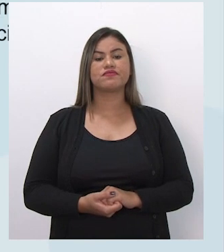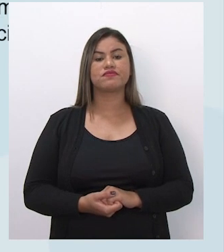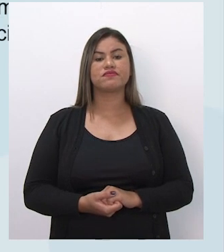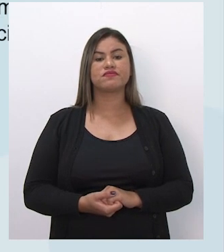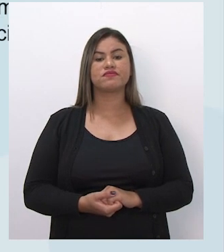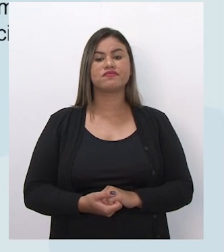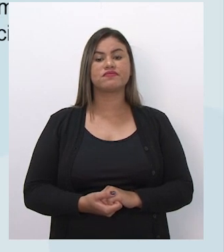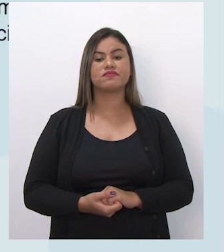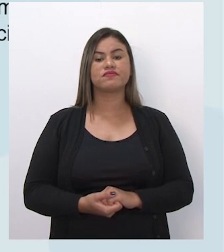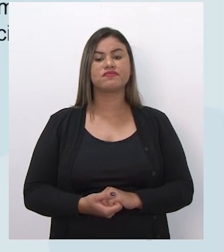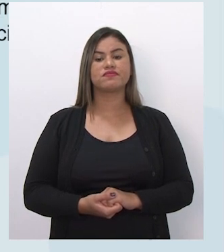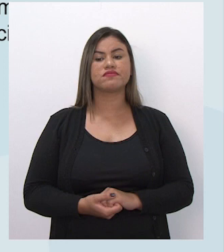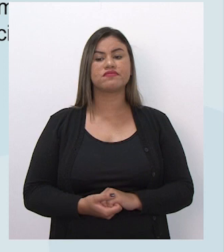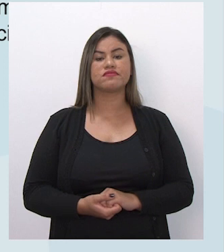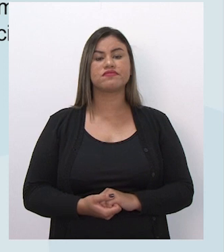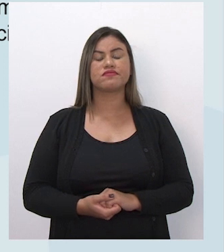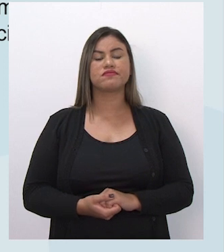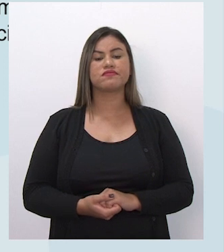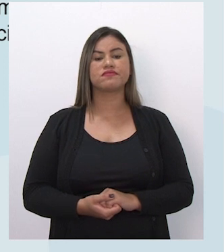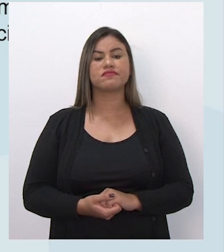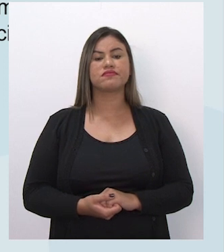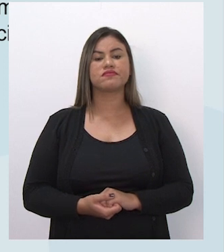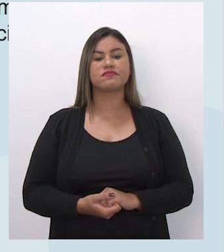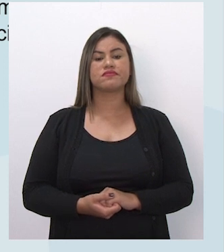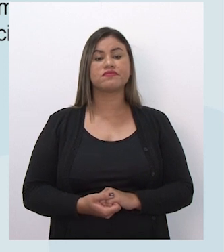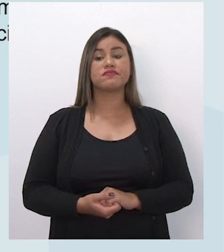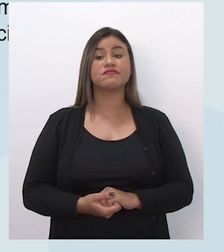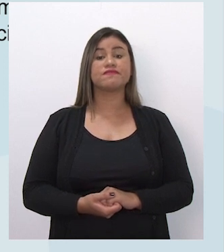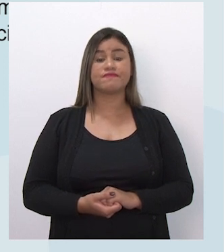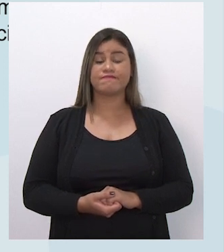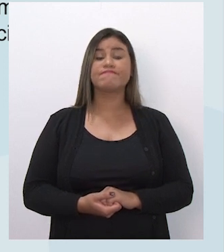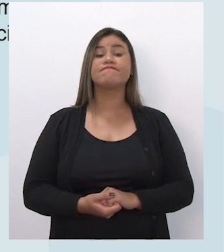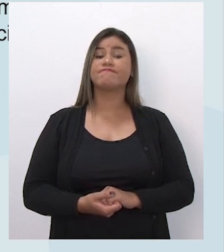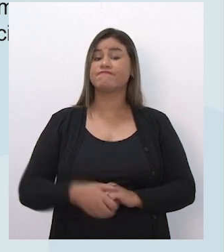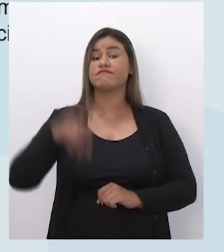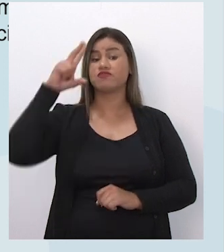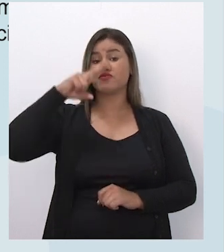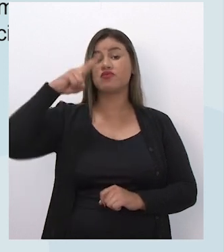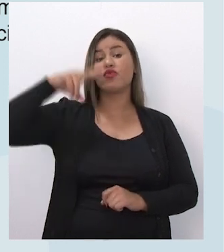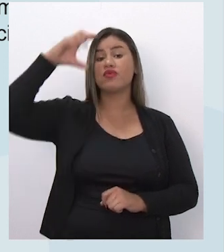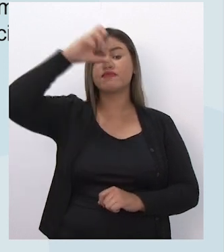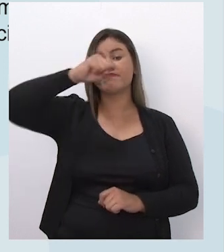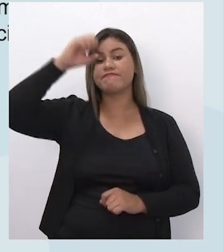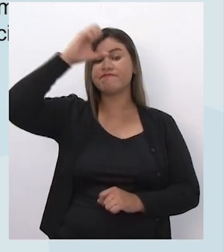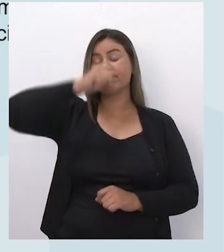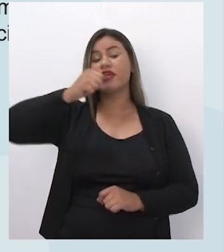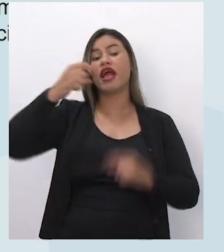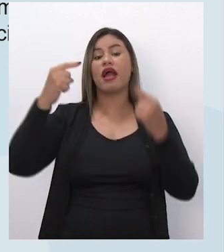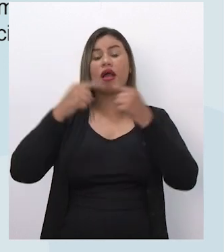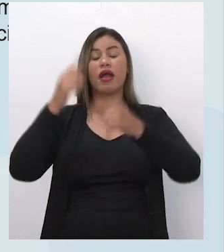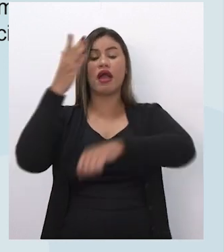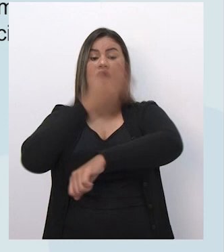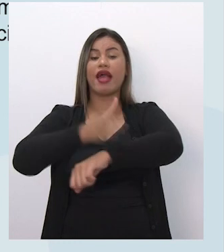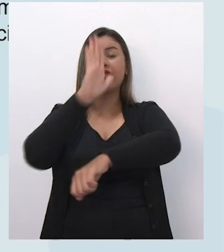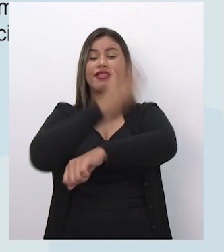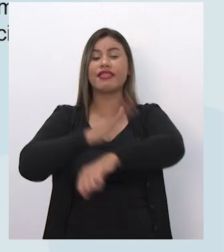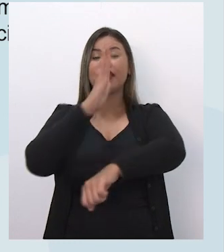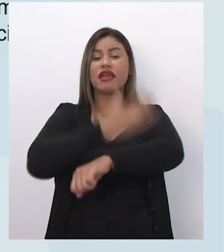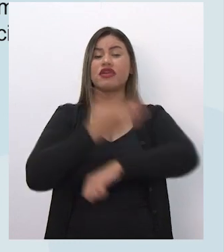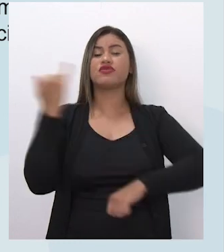Acho que não estou. Ok. Então, a aprendizagem de história é um exercício importante, né,